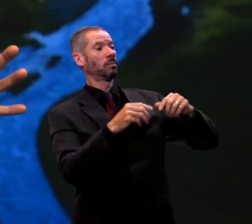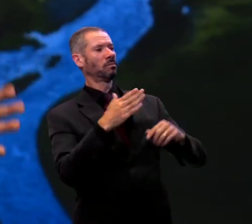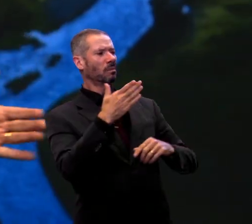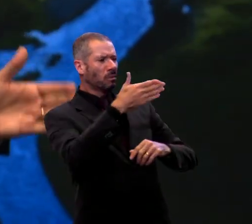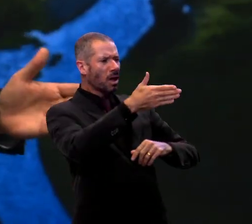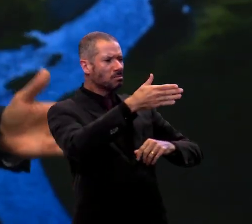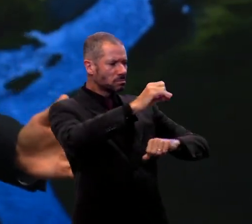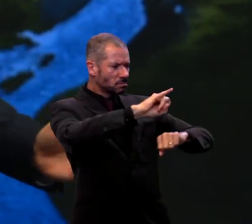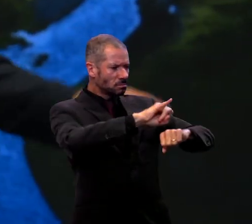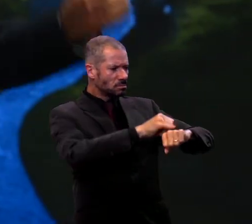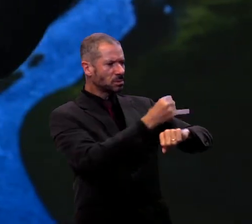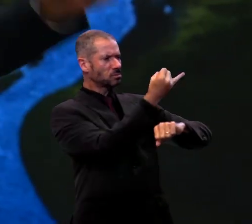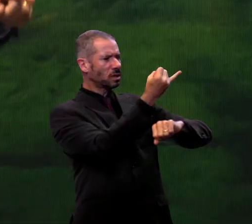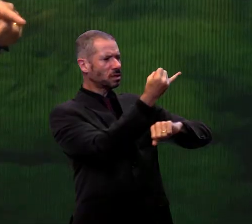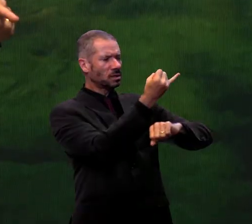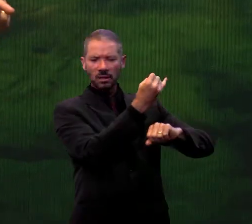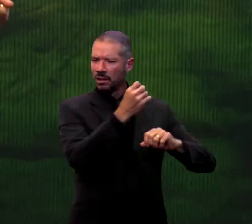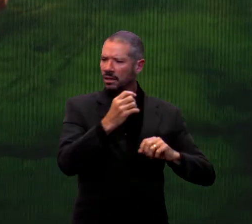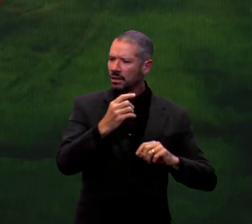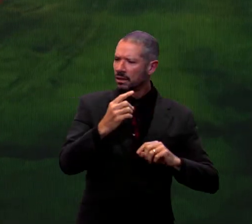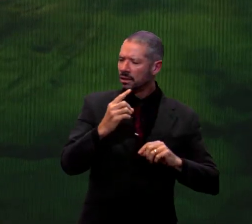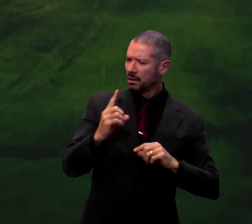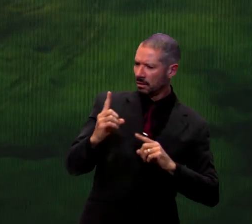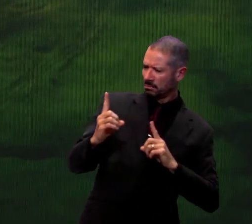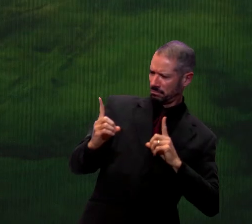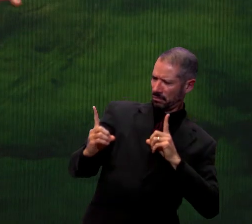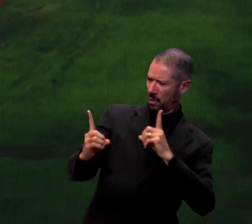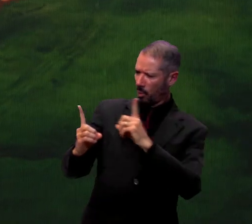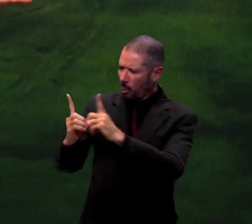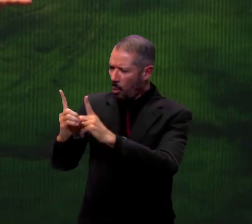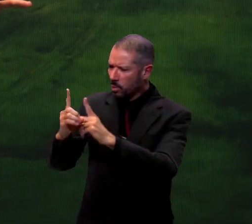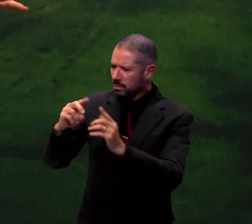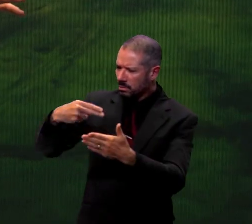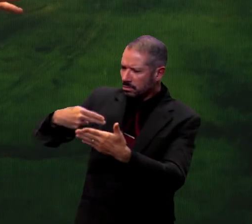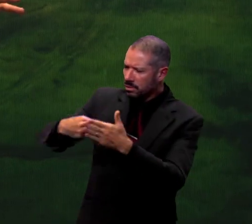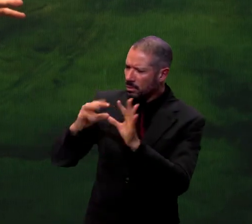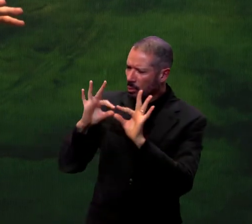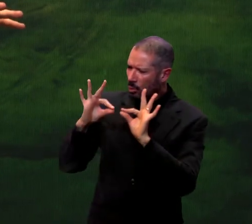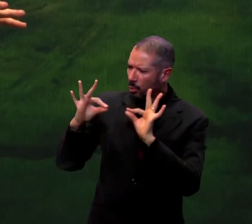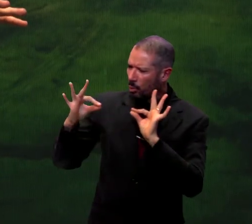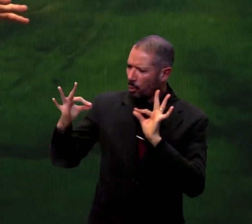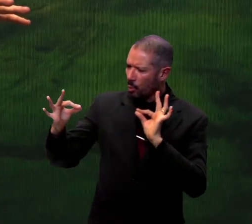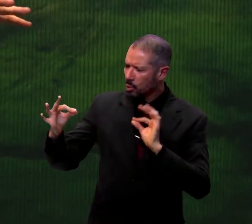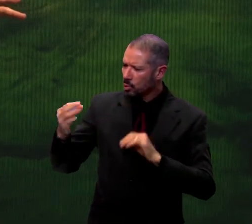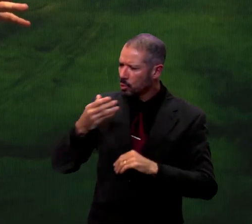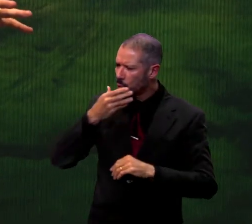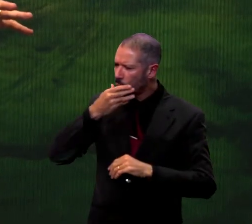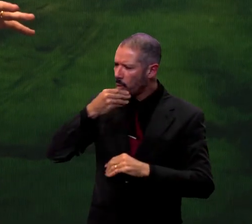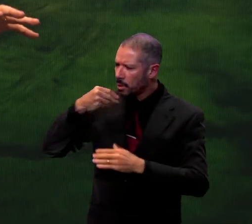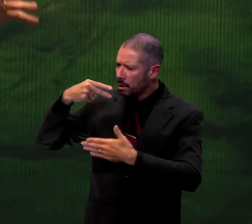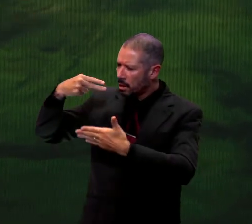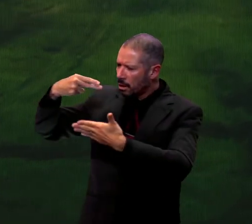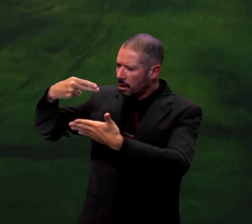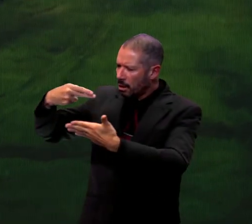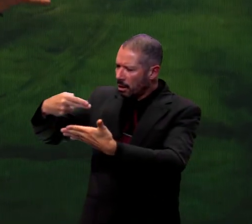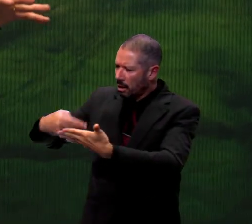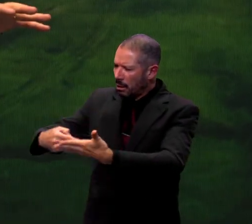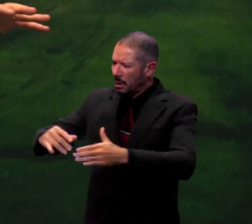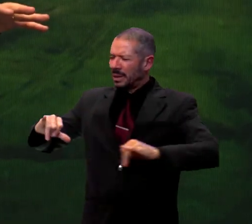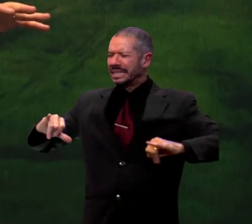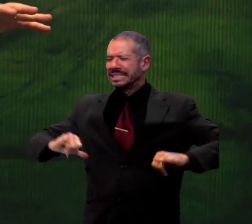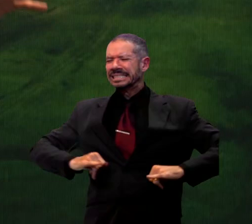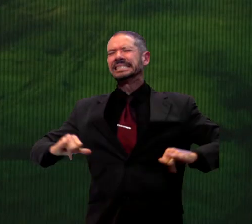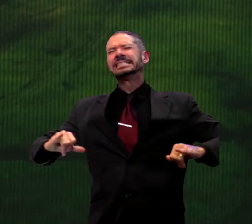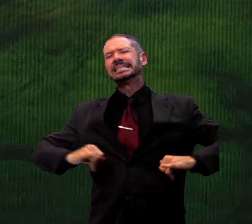aí, passando pelo caminho, ele encontra também ali de longe aquele homem que está